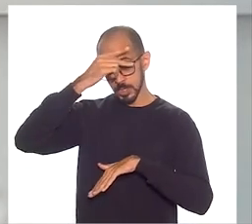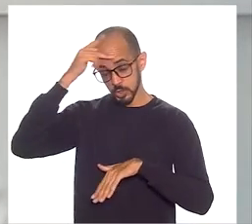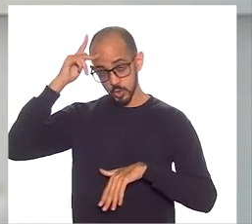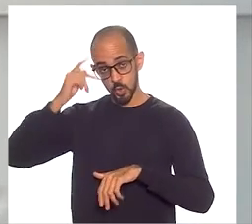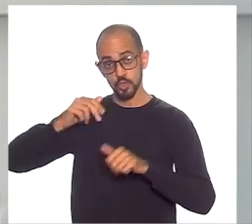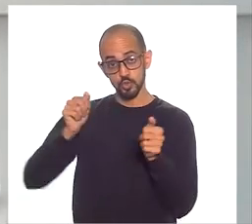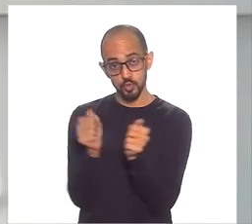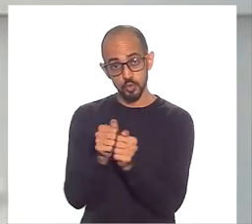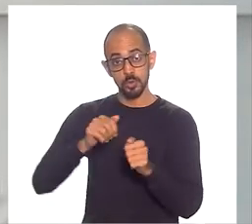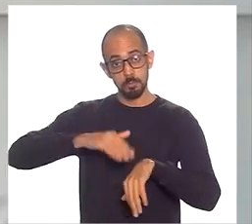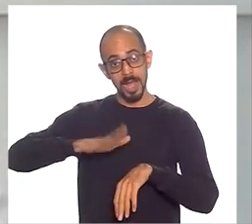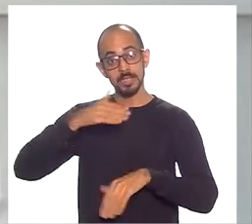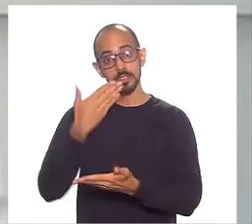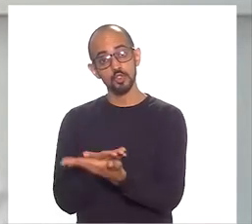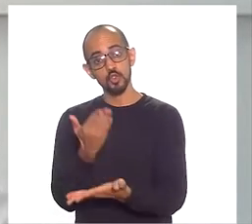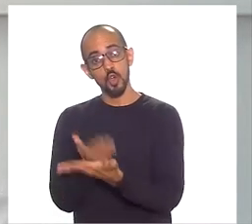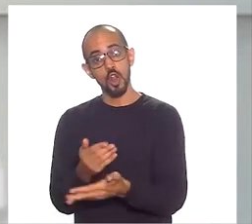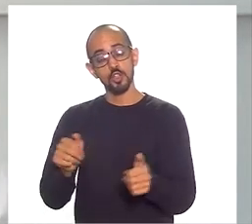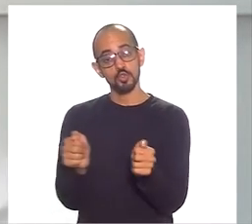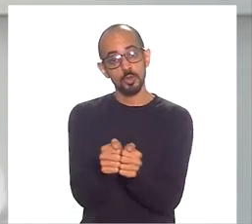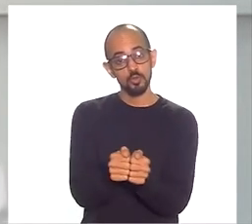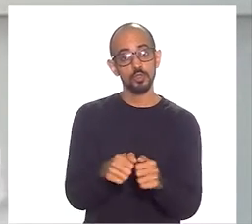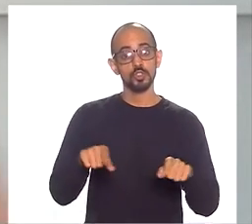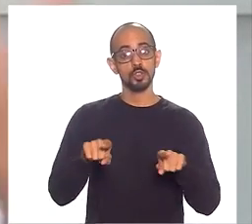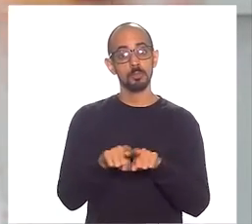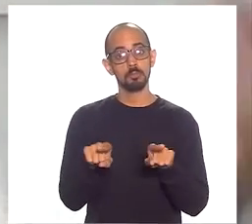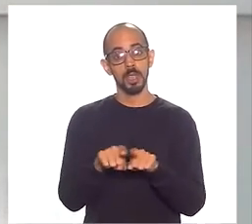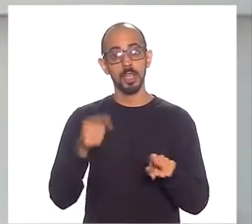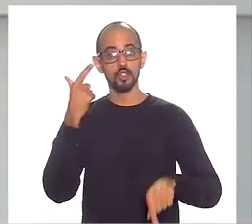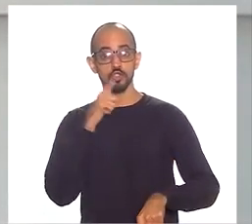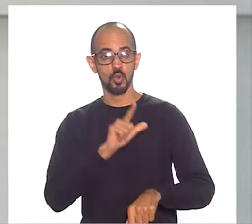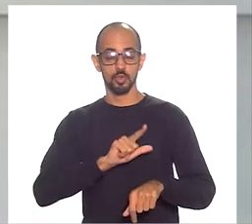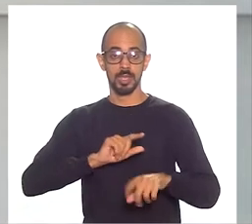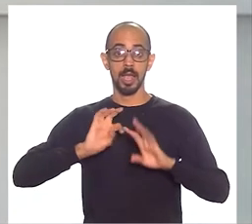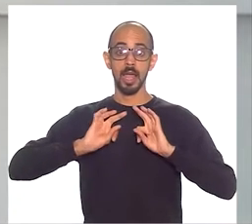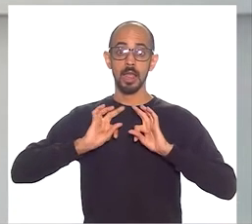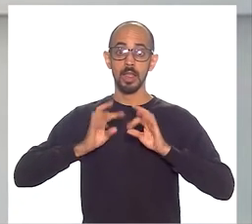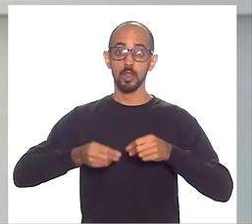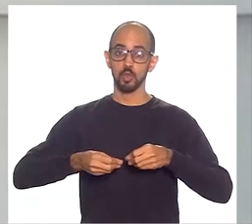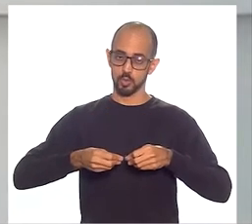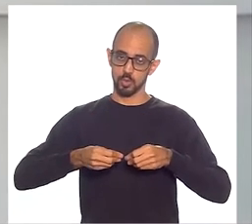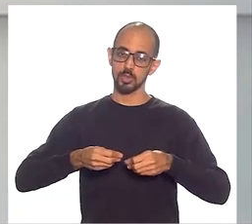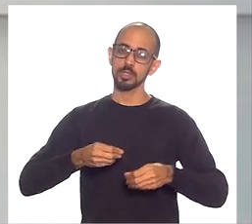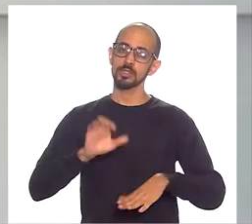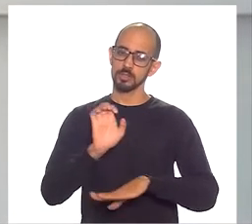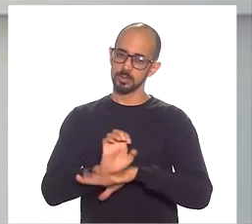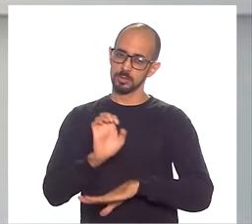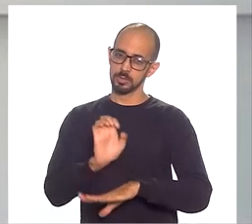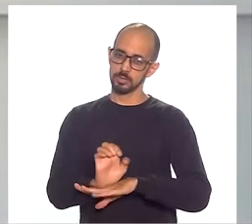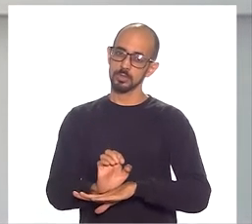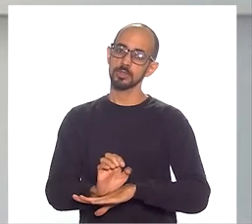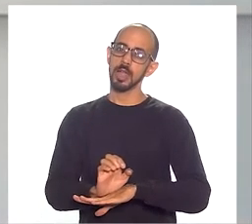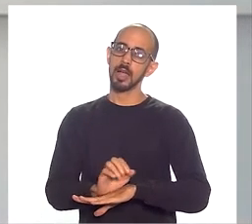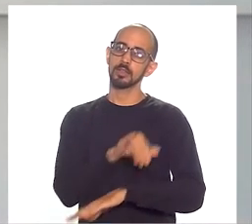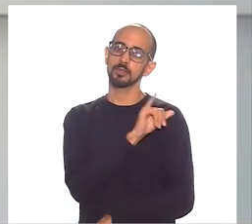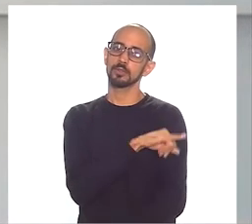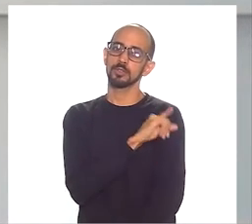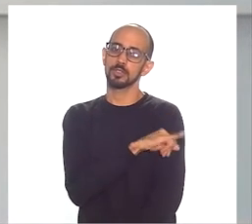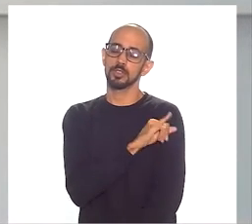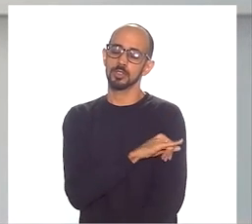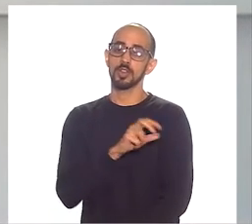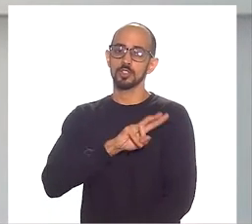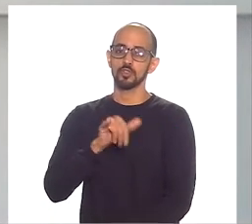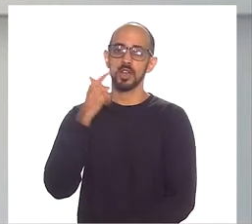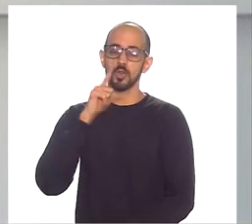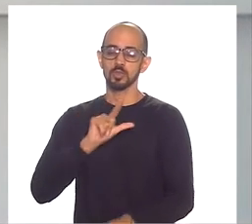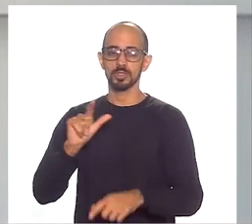apoiar, mais escolas a gente vai conseguir atender, até a gente atender todas as escolas do Estado. Que aí, sim, a gente vai